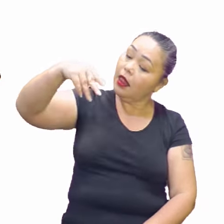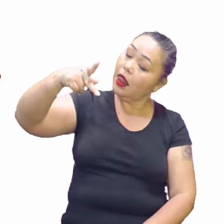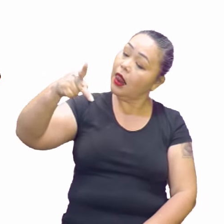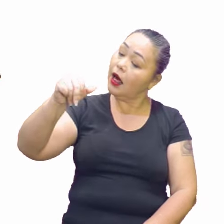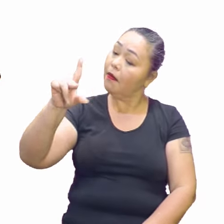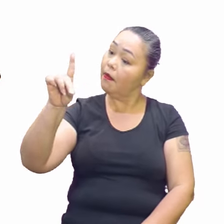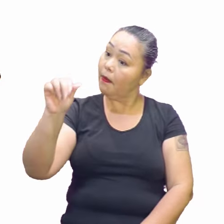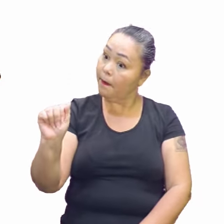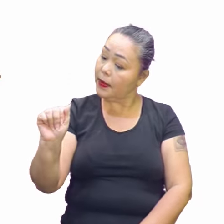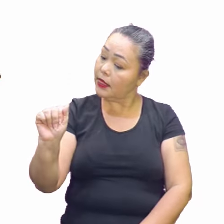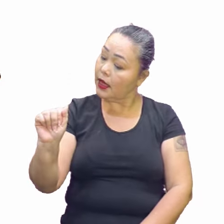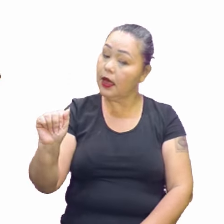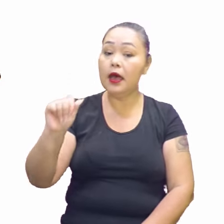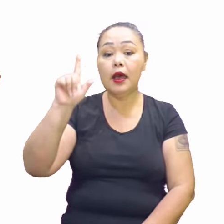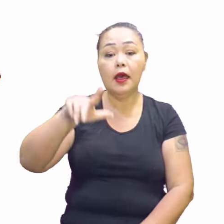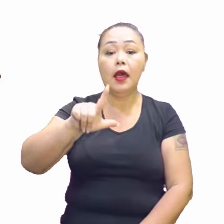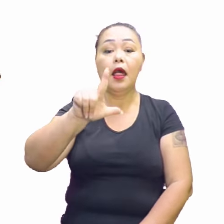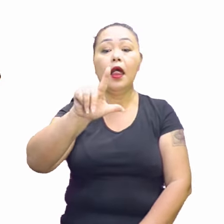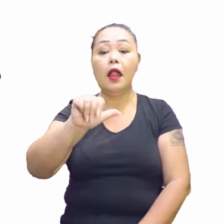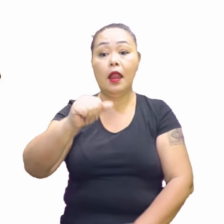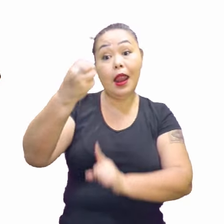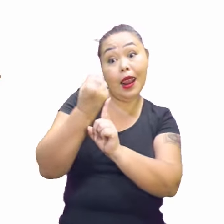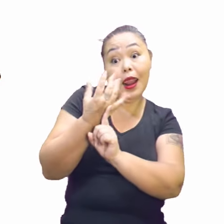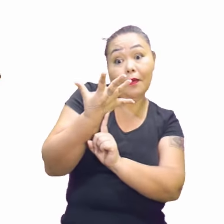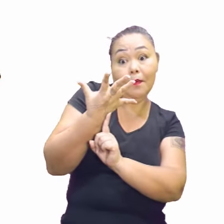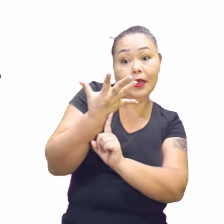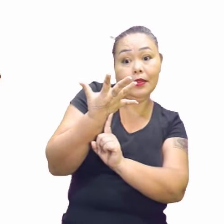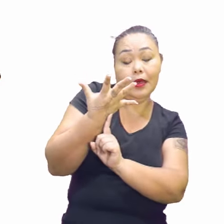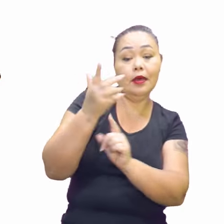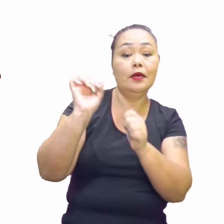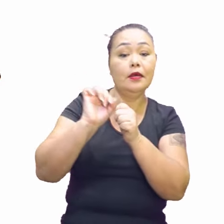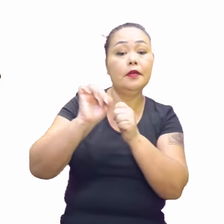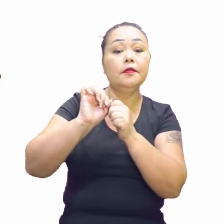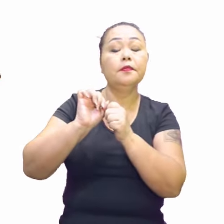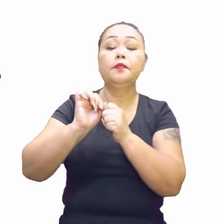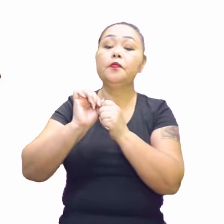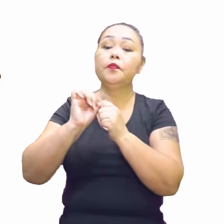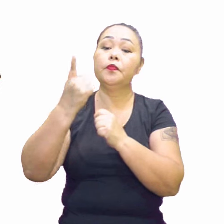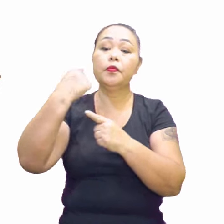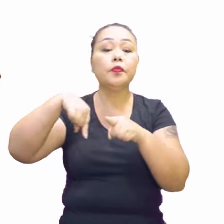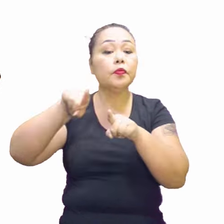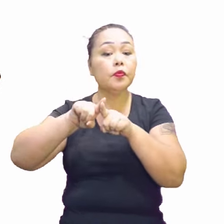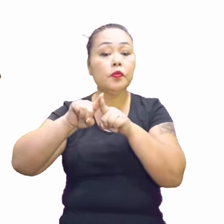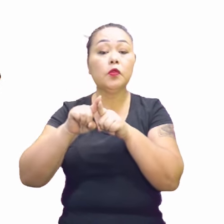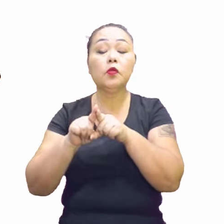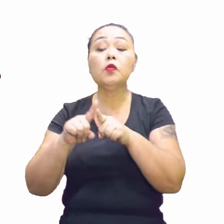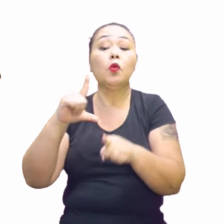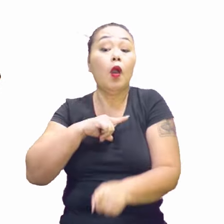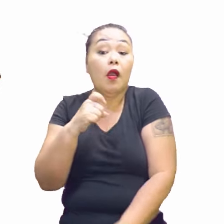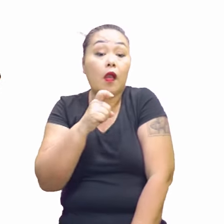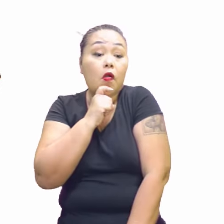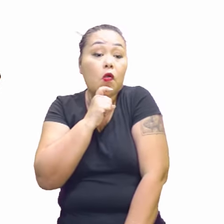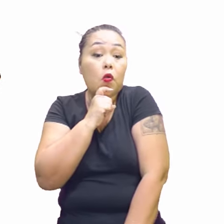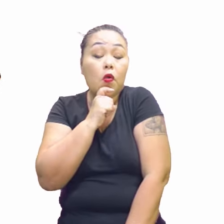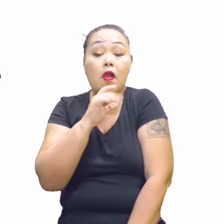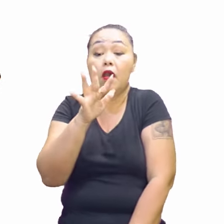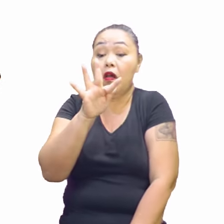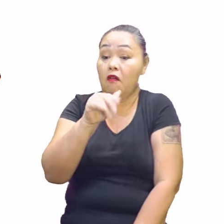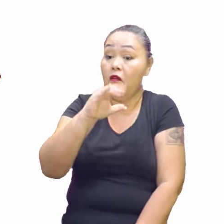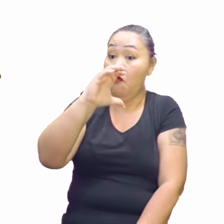né? Olha lá, lâmpada. A linguagem culta. As mariposas, quando chega o frio,